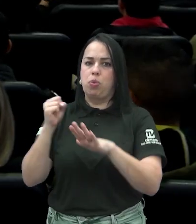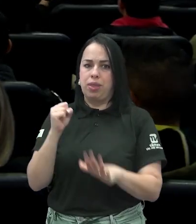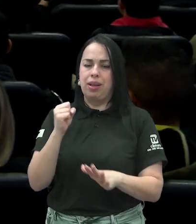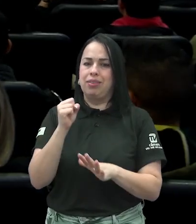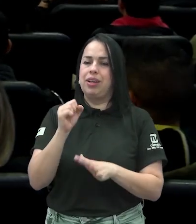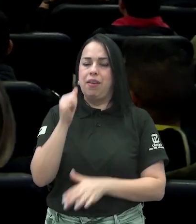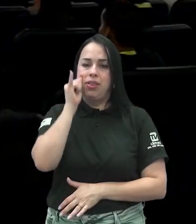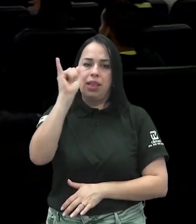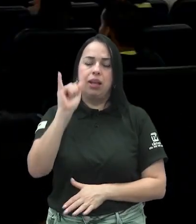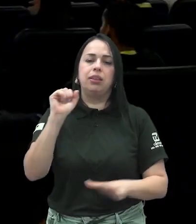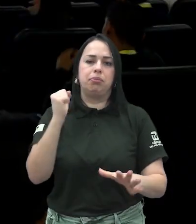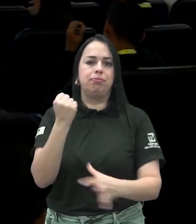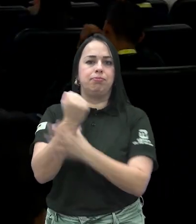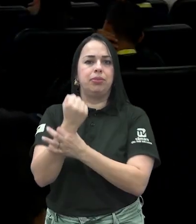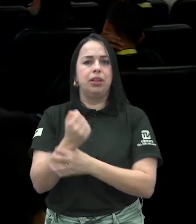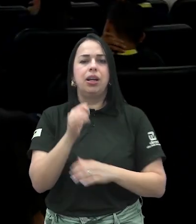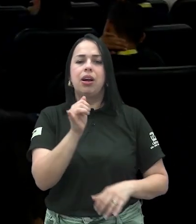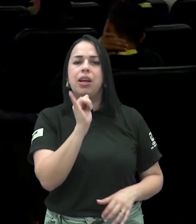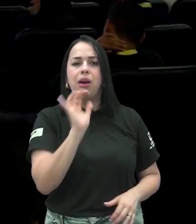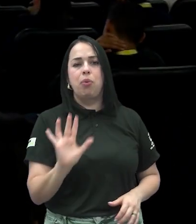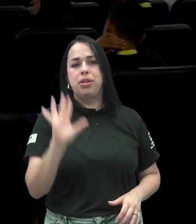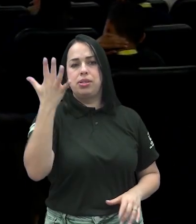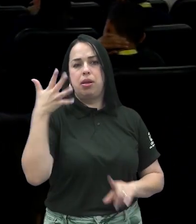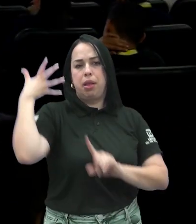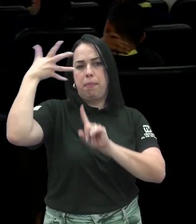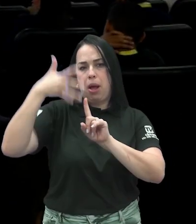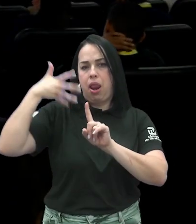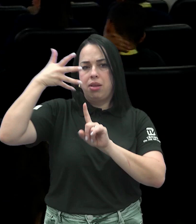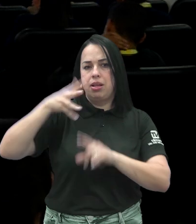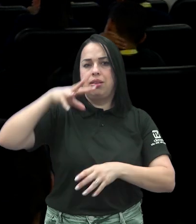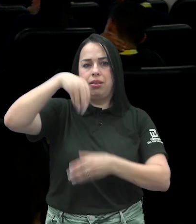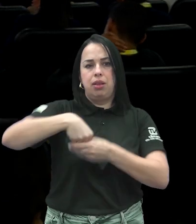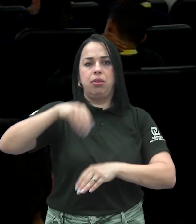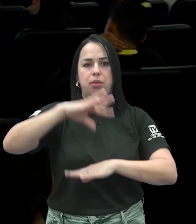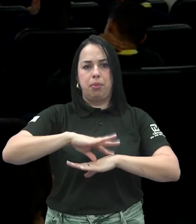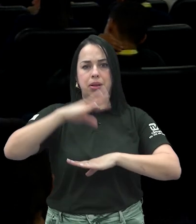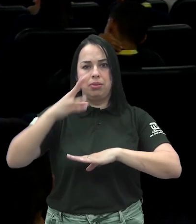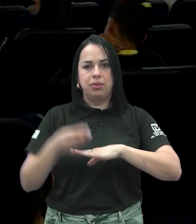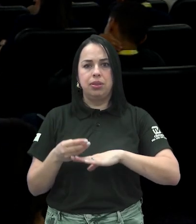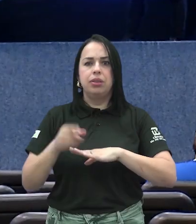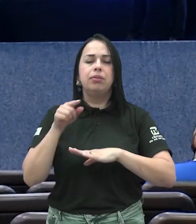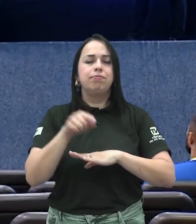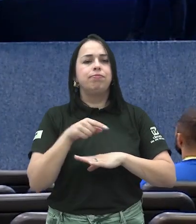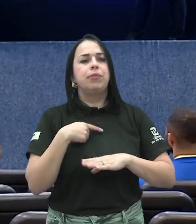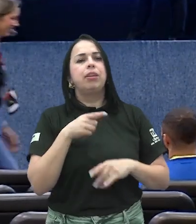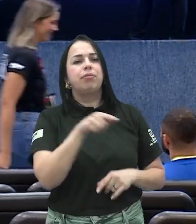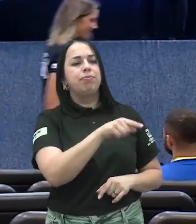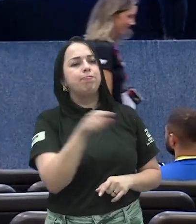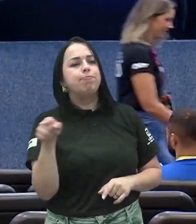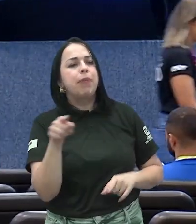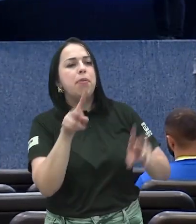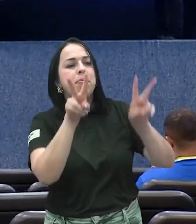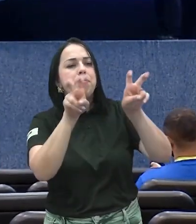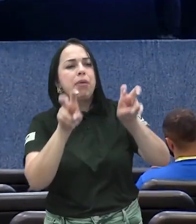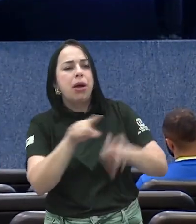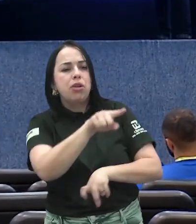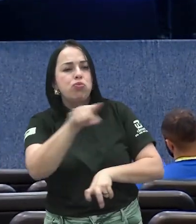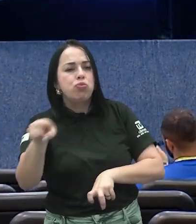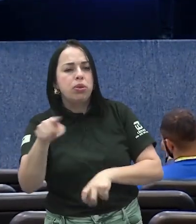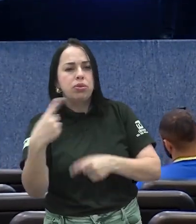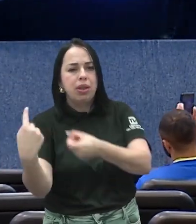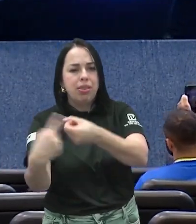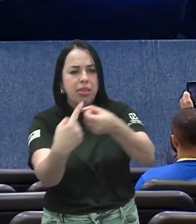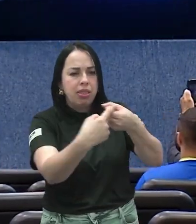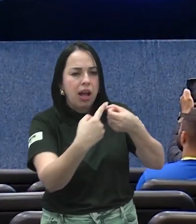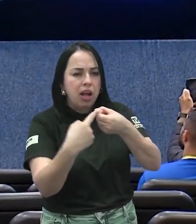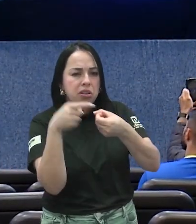gerando debates. Este painel, que aconteceu recentemente no Parque de Inovação Tecnológica, fez uma provocação já no título.